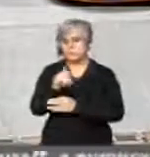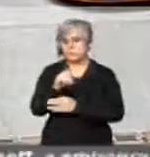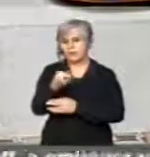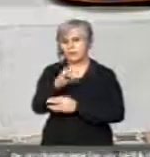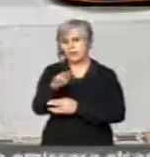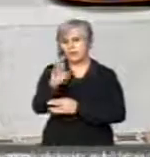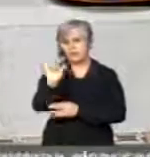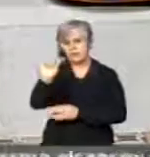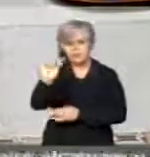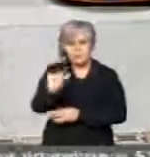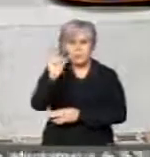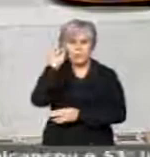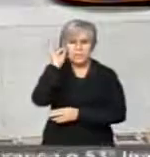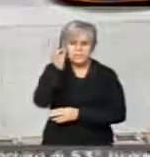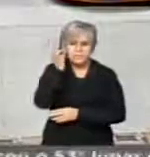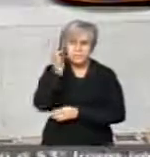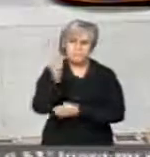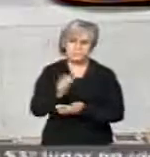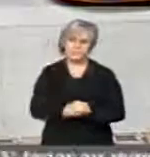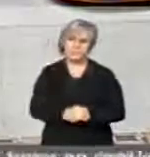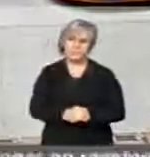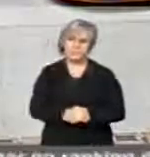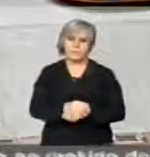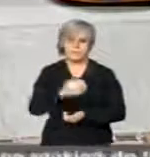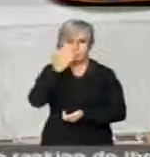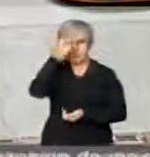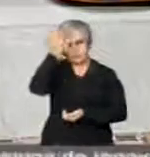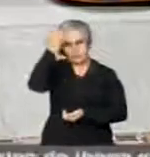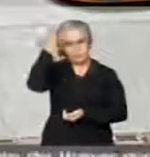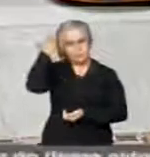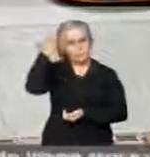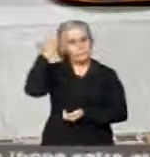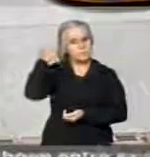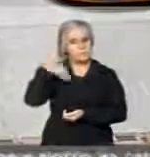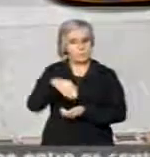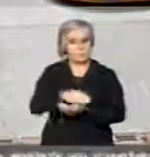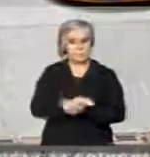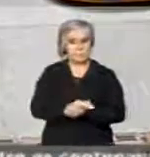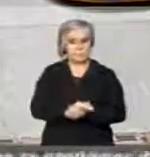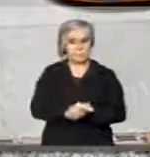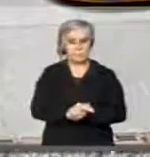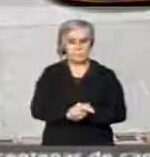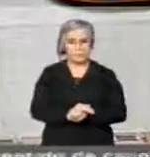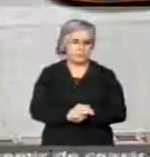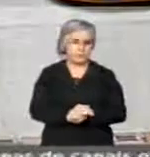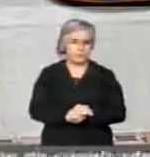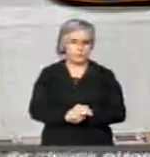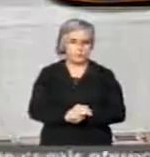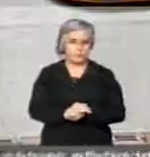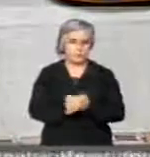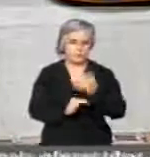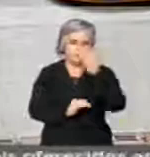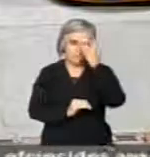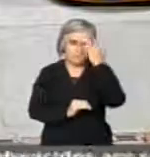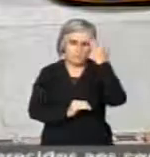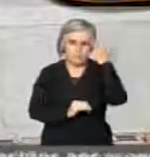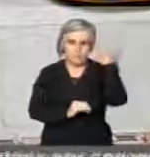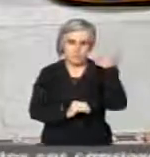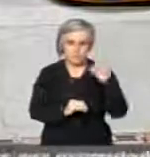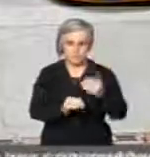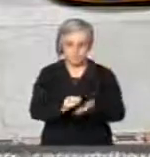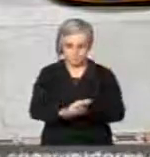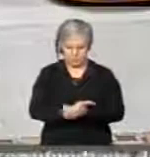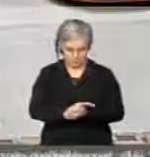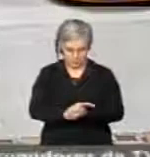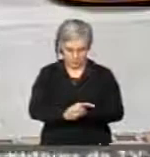vale que o parlamentar está agora com pouco tempo para concluir. Não é para Vossa Excelência, não, é para todos. Só